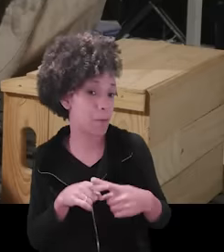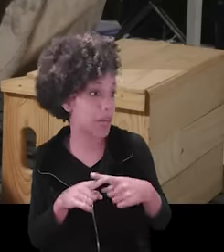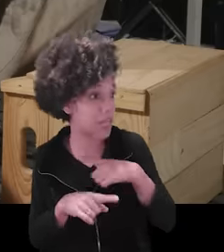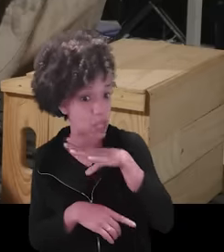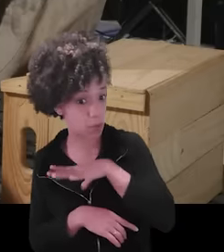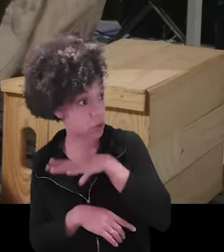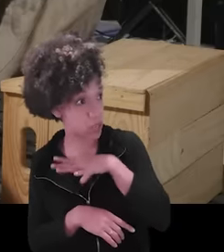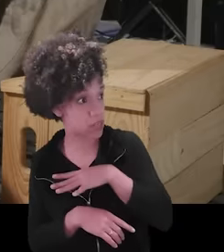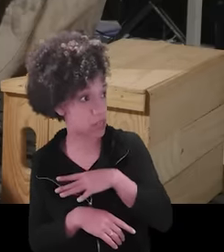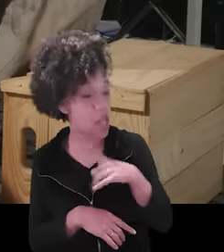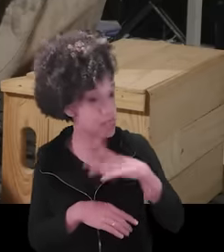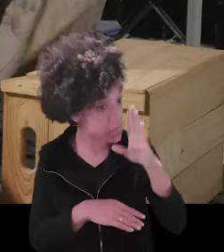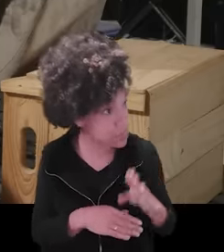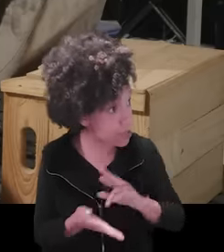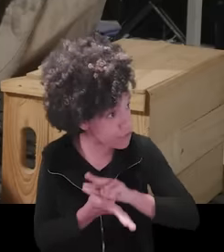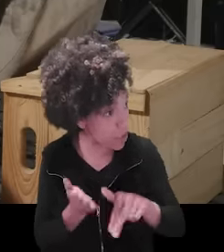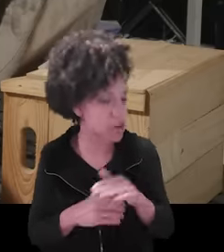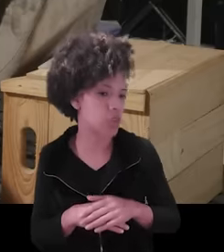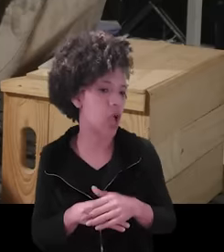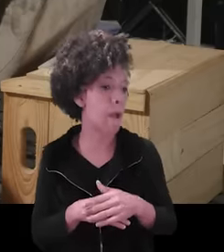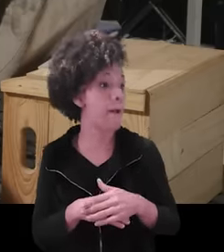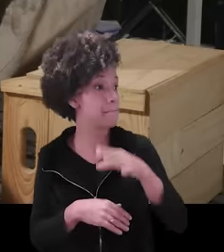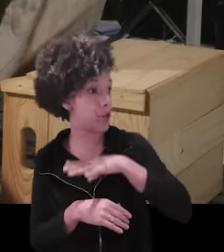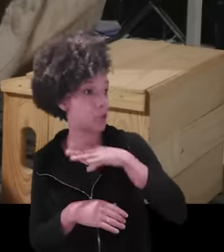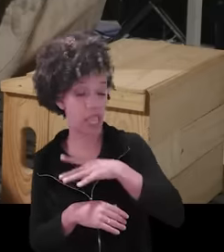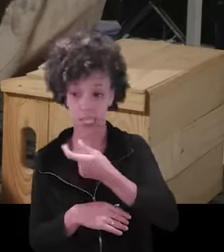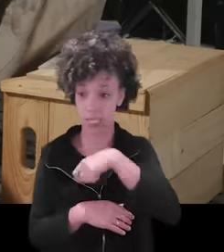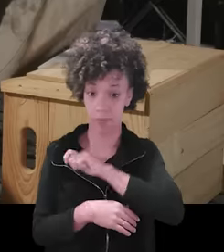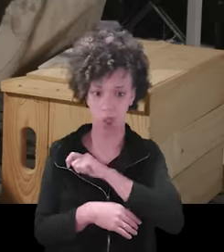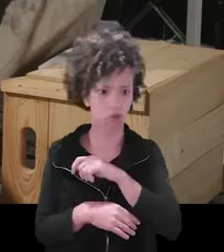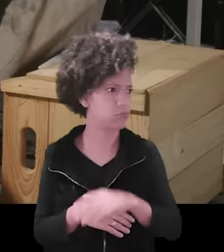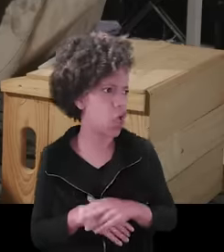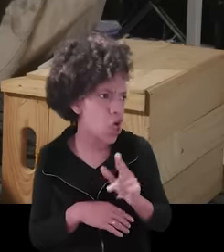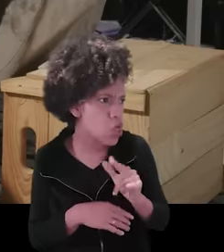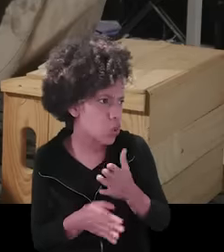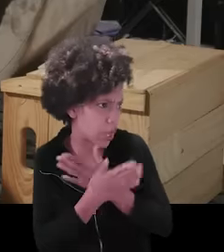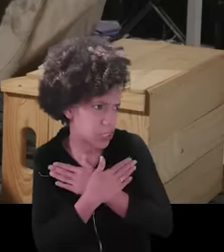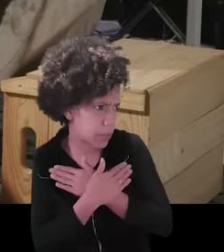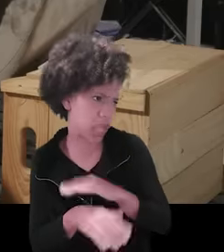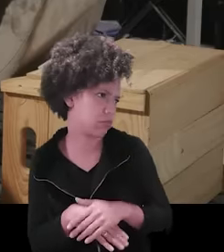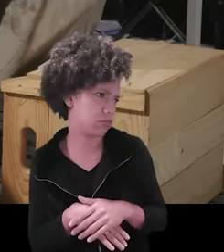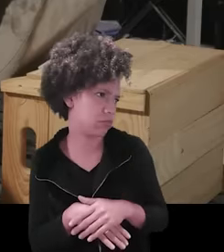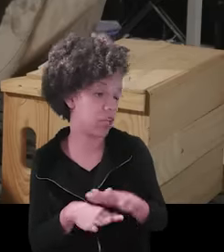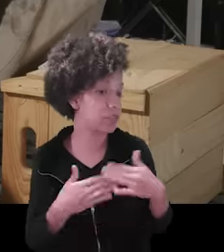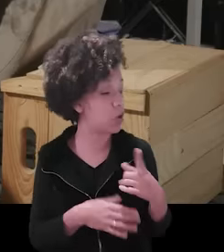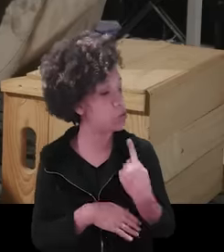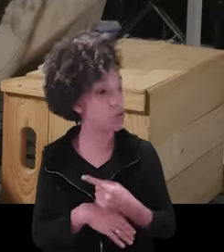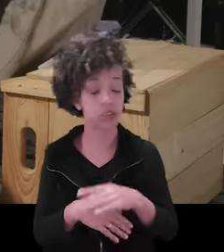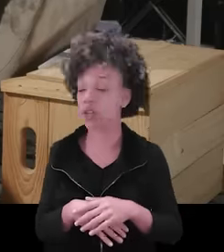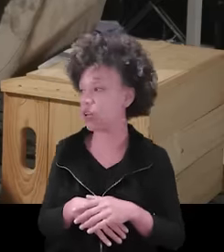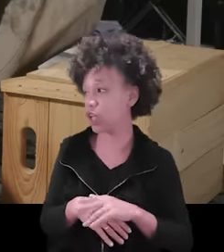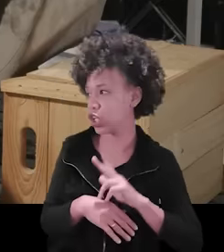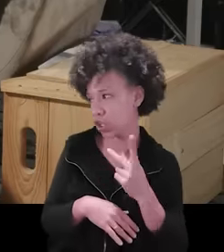claro que você tem o português e tem muitos brasileiros lá e você fala português espanhol Cara você não fica desempregado né então